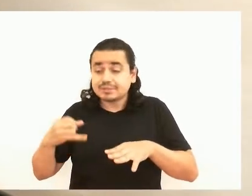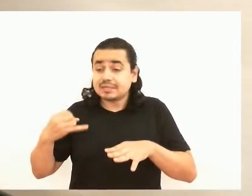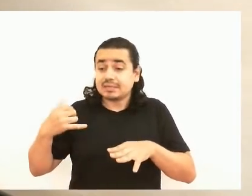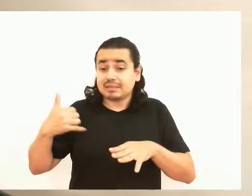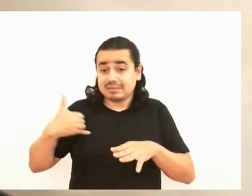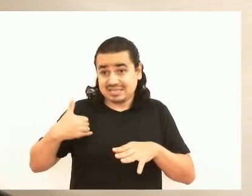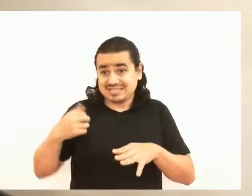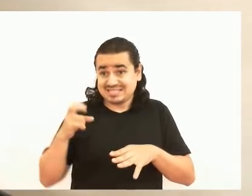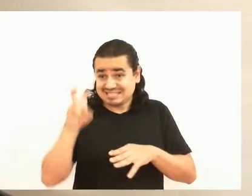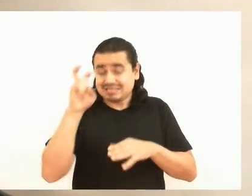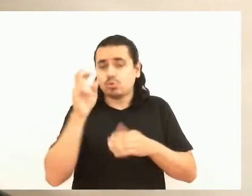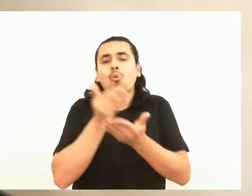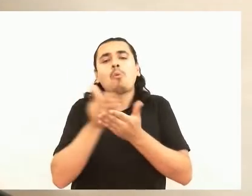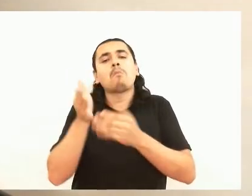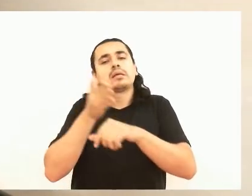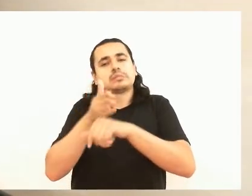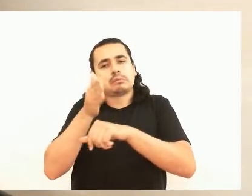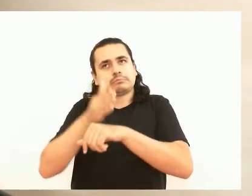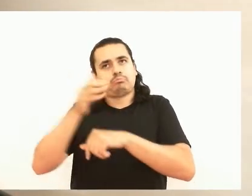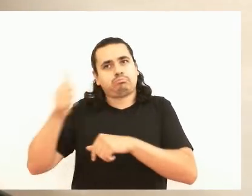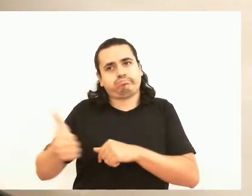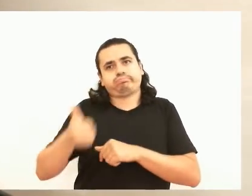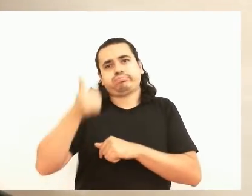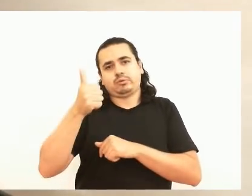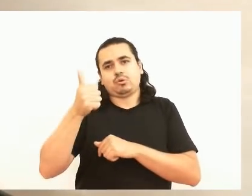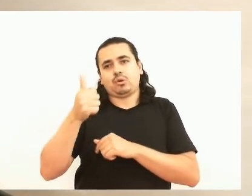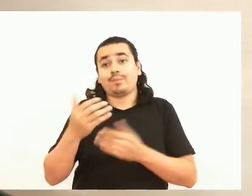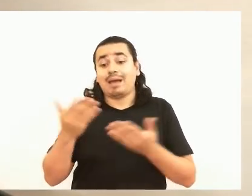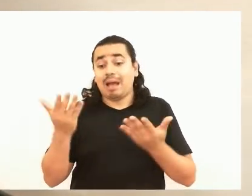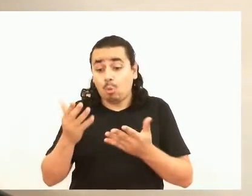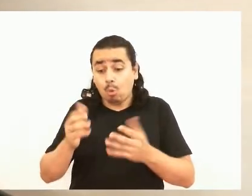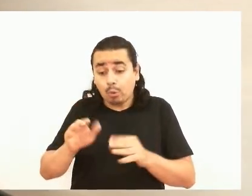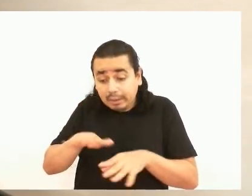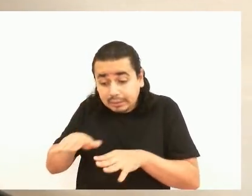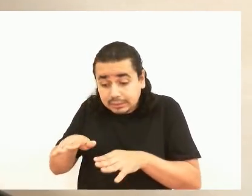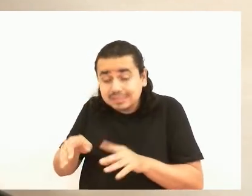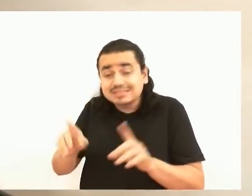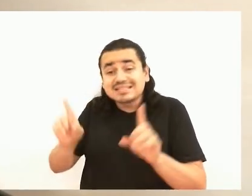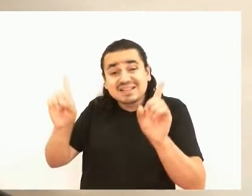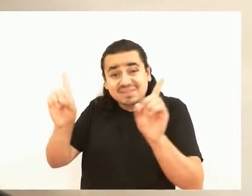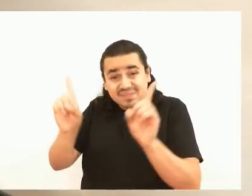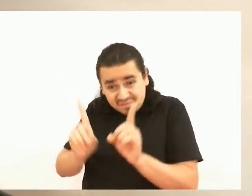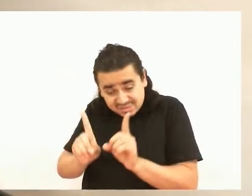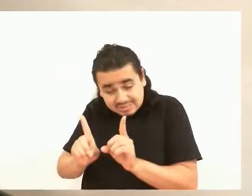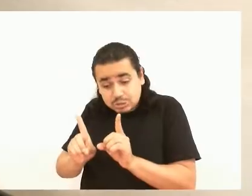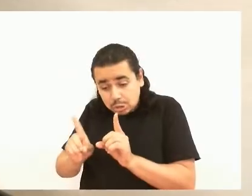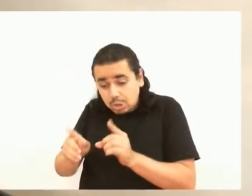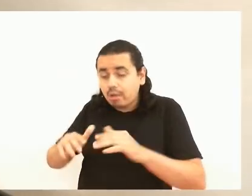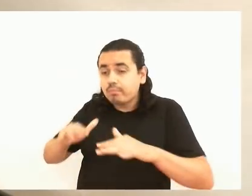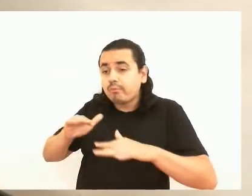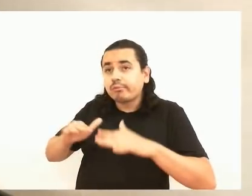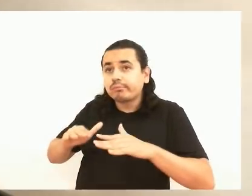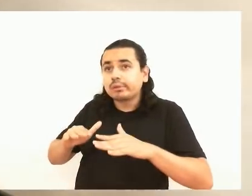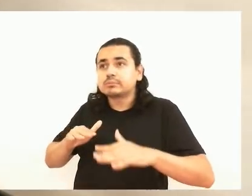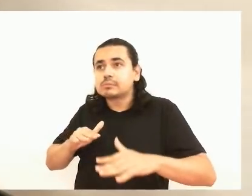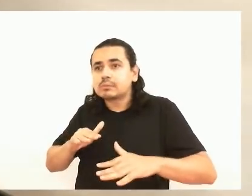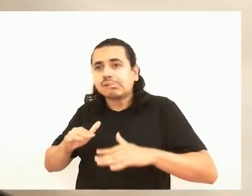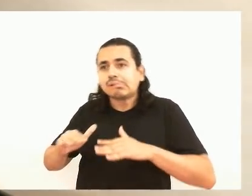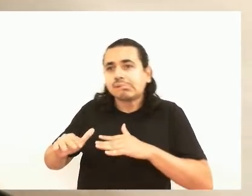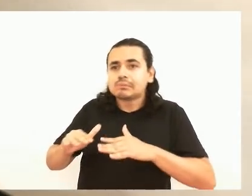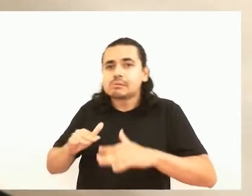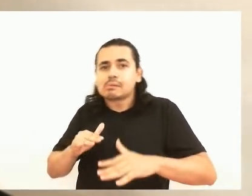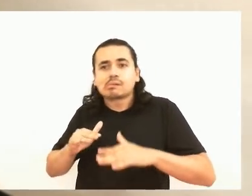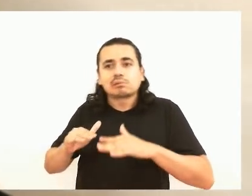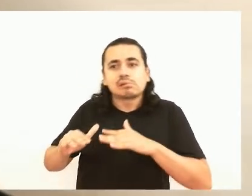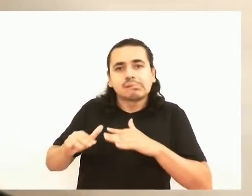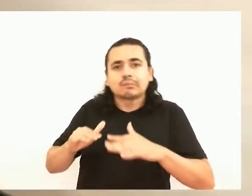cinco anos agora a criança com alguma necessidade especial com alguma restrição de movimento muitas vezes